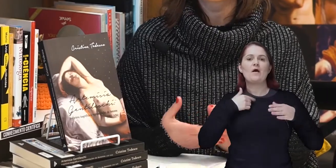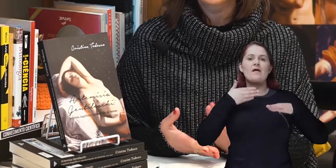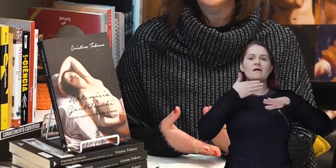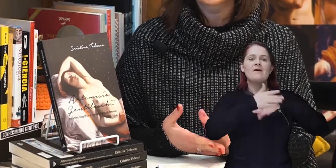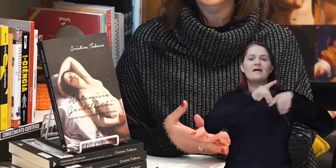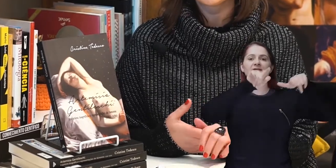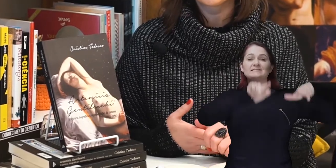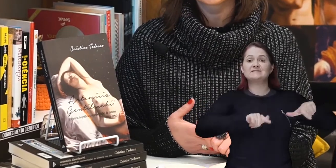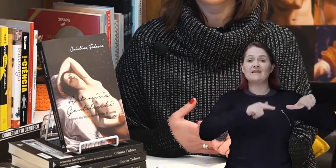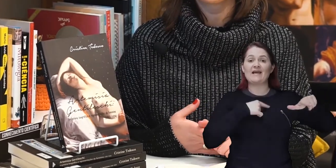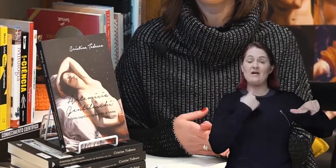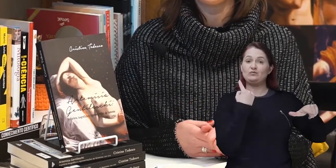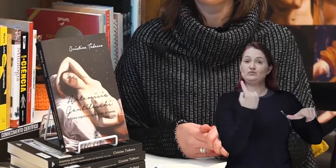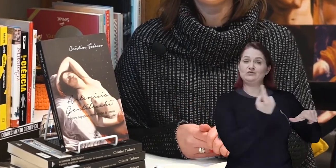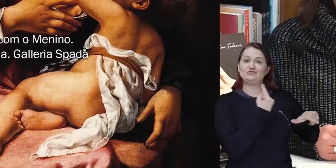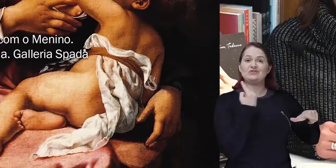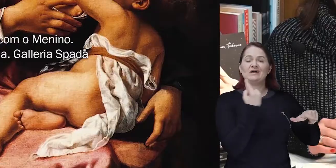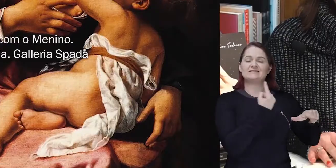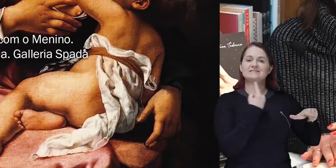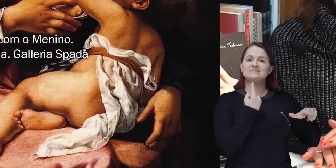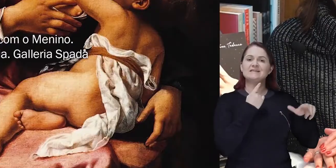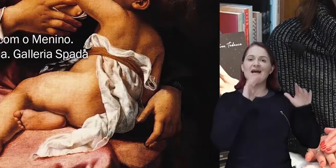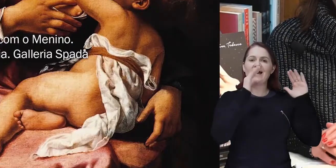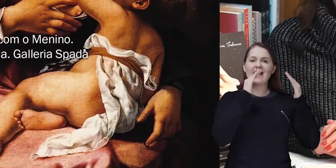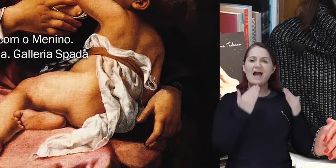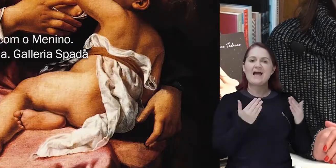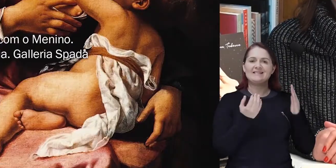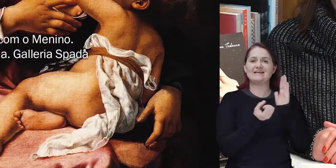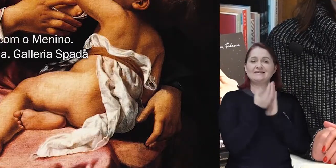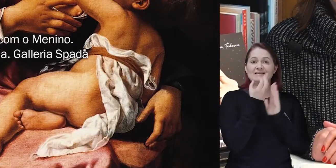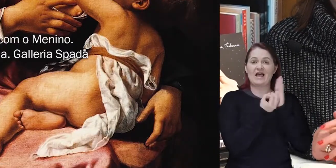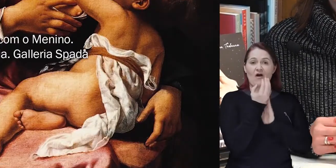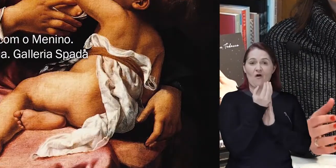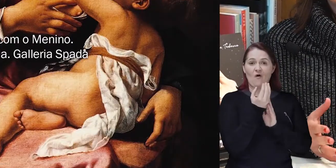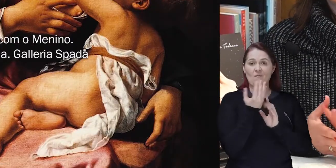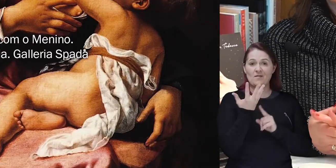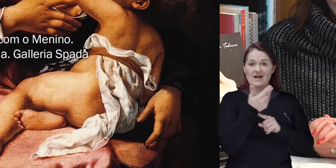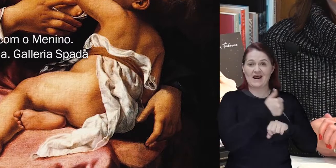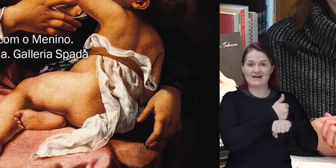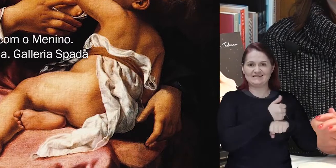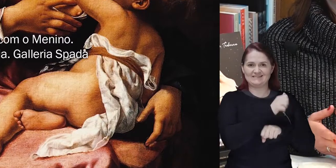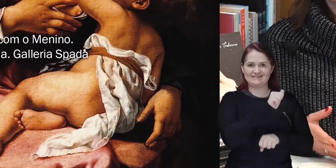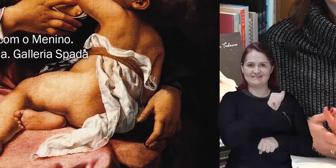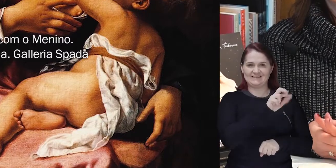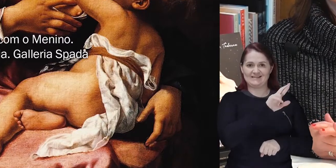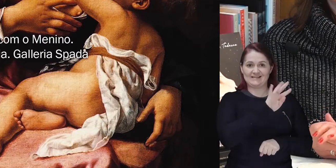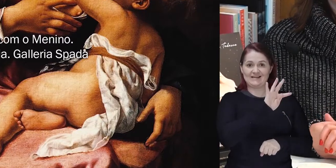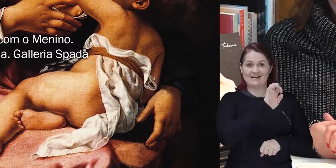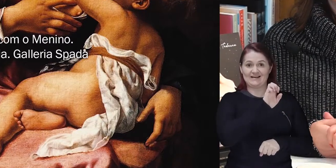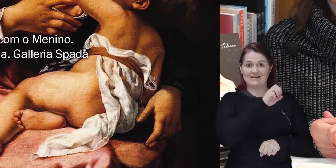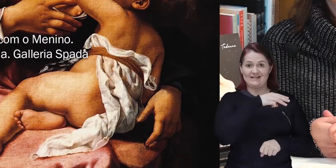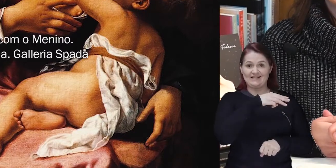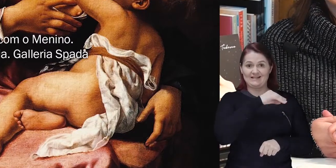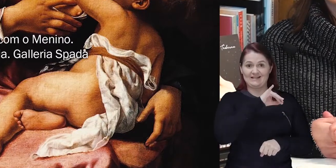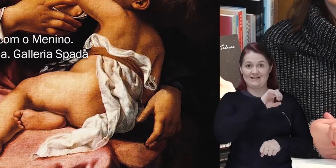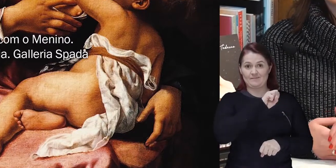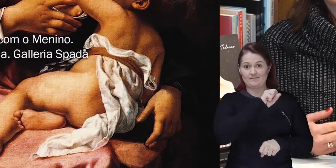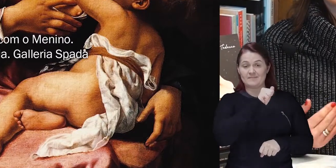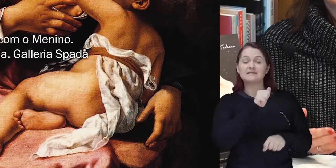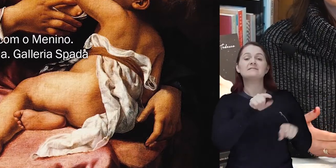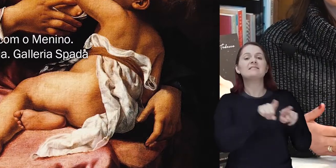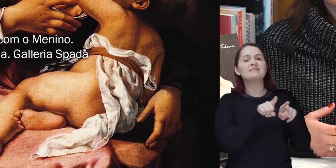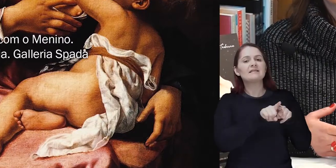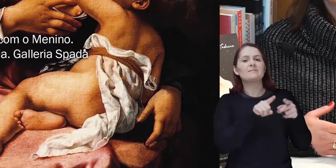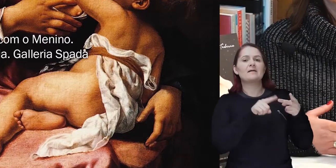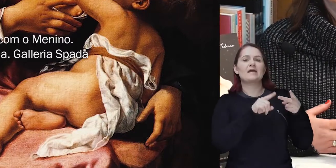ficar sozinha com as obras da Artemisia na Sala dos Artistas do Barroco, então pude analisar, sem a presença de outras pessoas, as obras